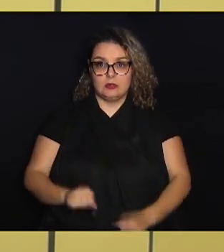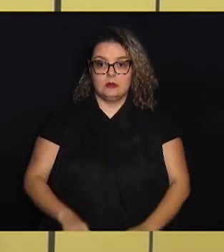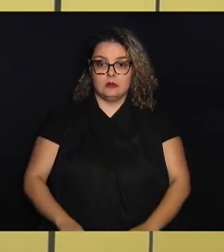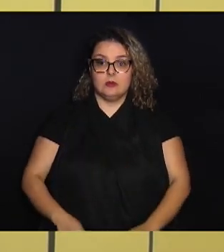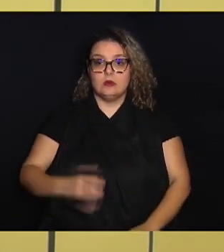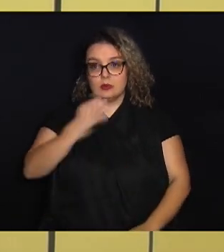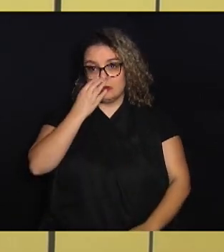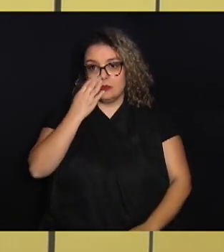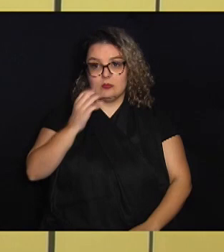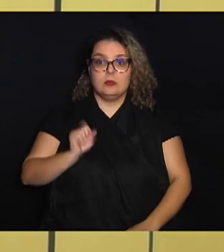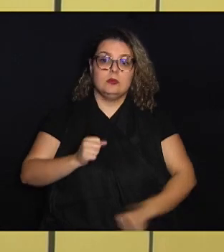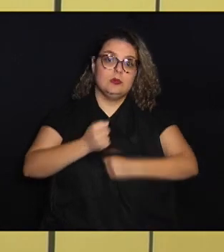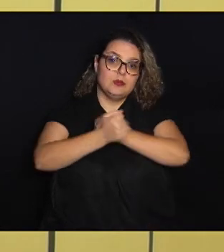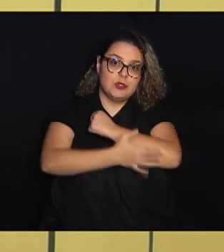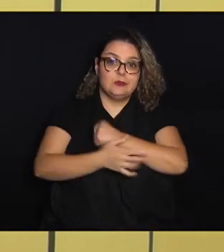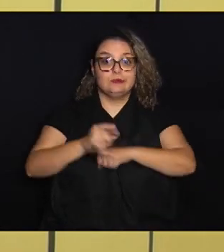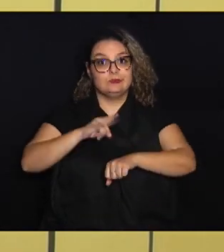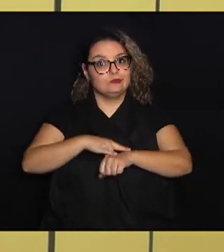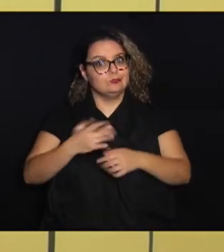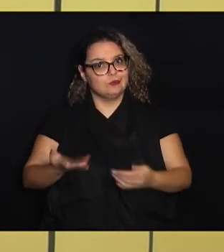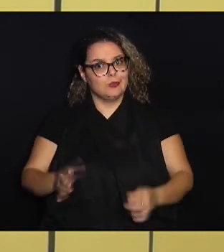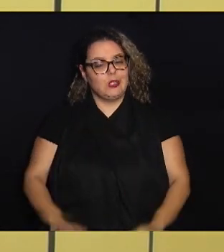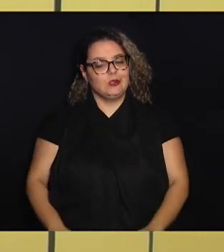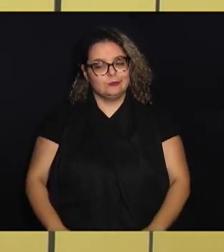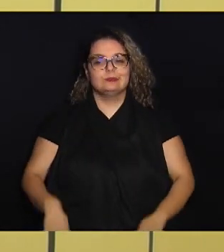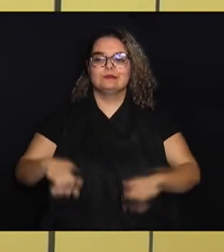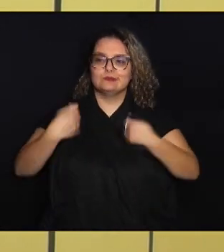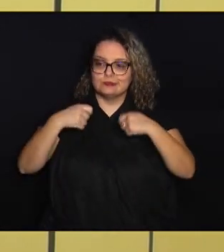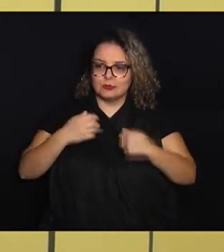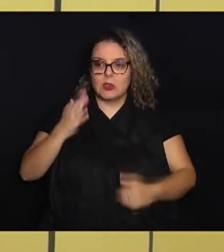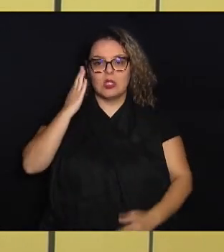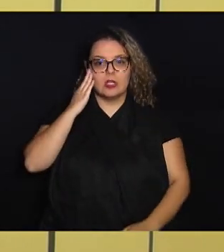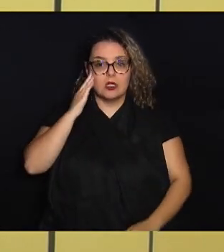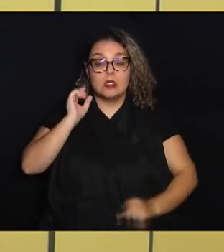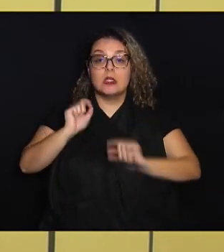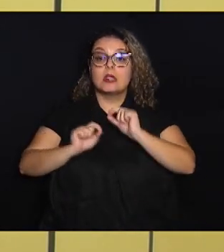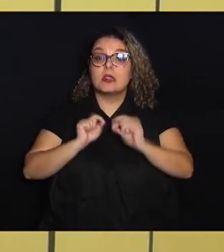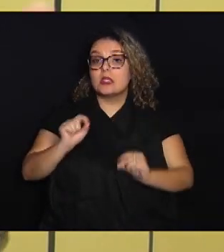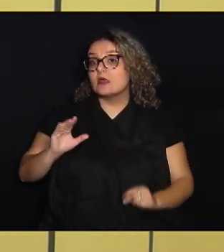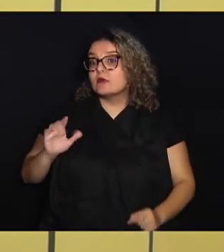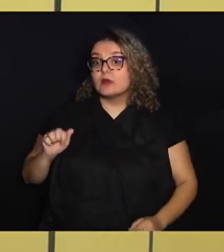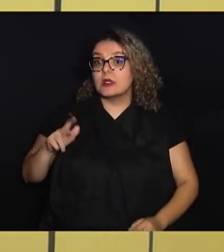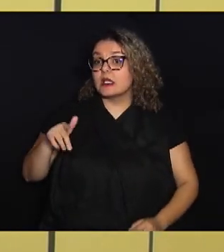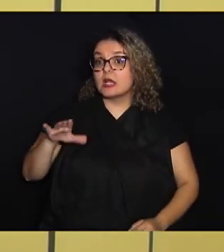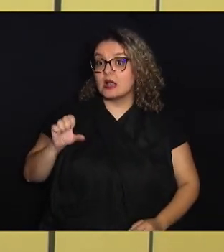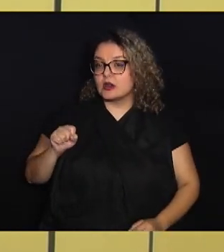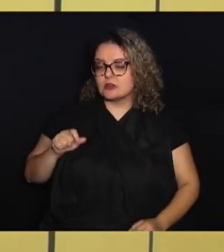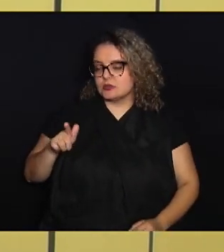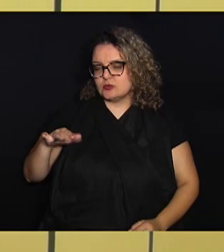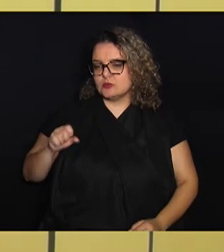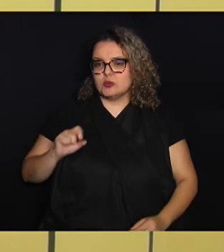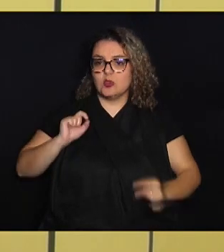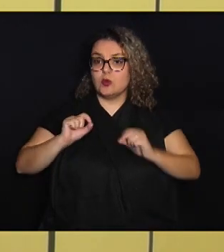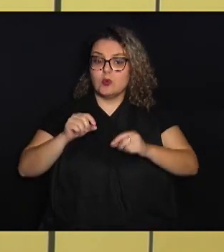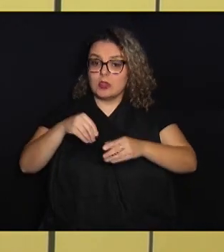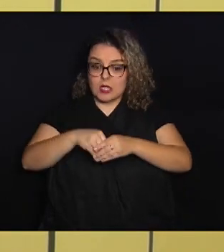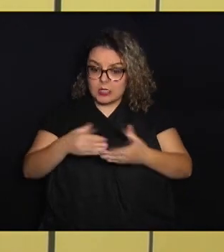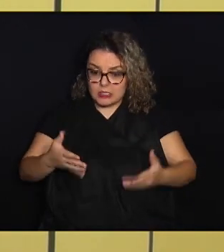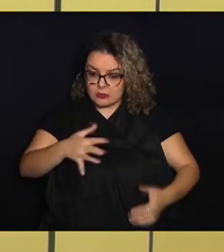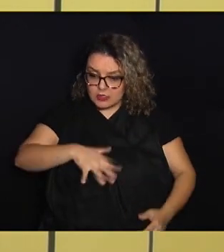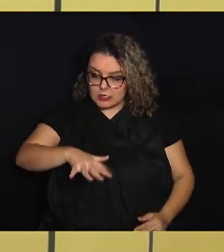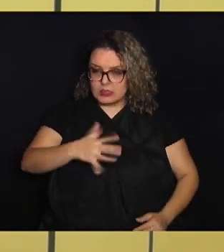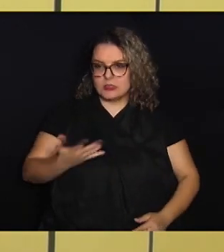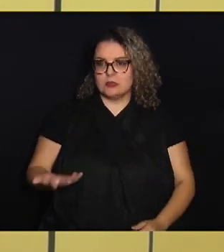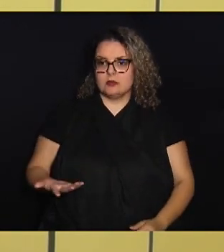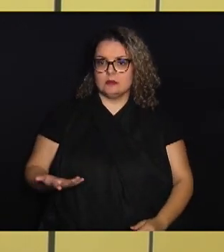no túmulo do cara no sábado de manhã. As pessoas precisam entender mais quem foi o Carlos Gomes, o que é aquele túmulo que está ali no meio.